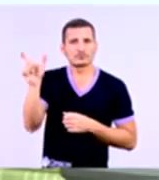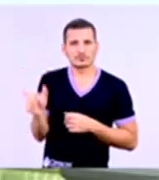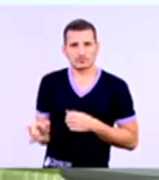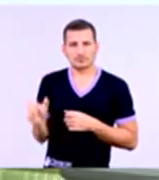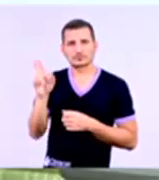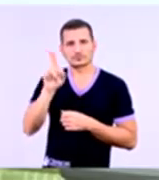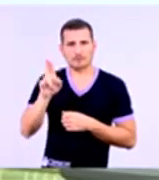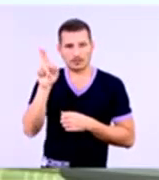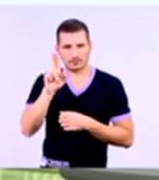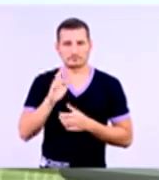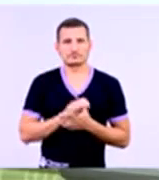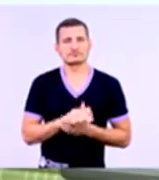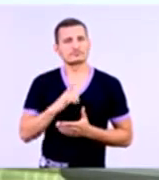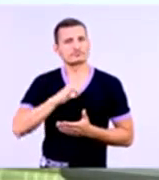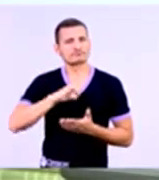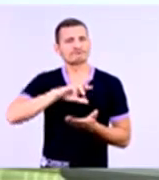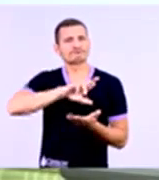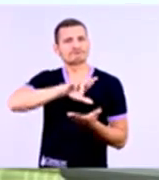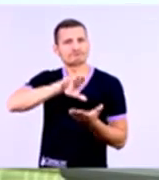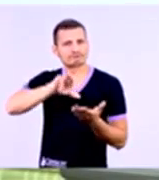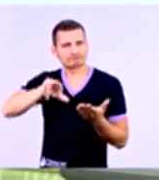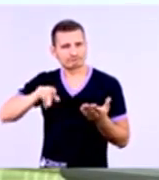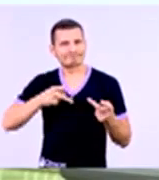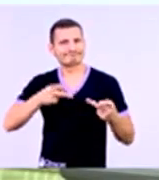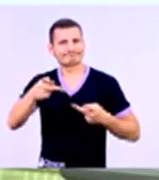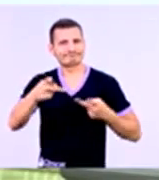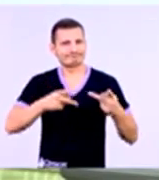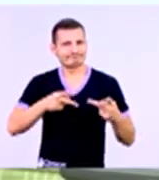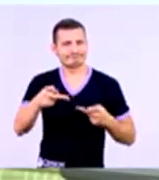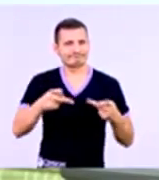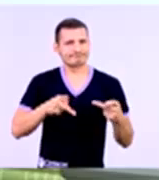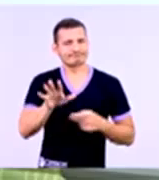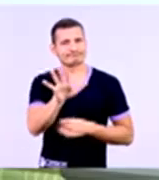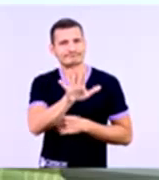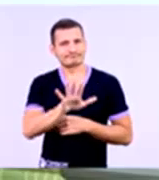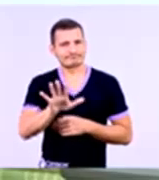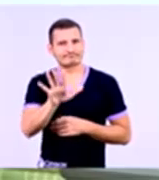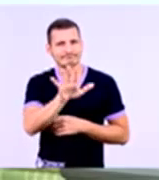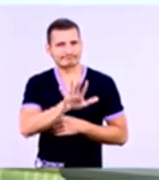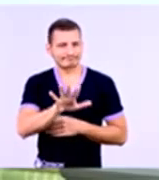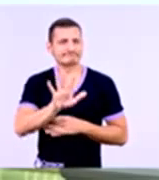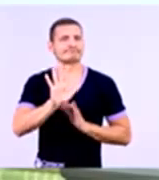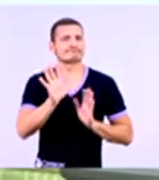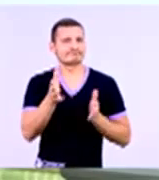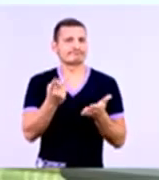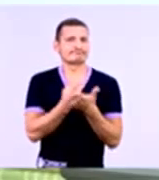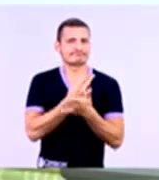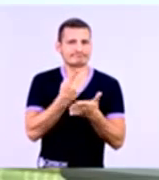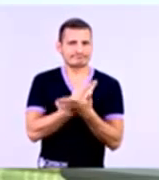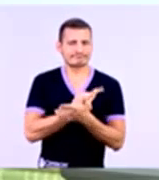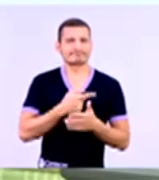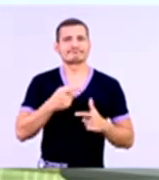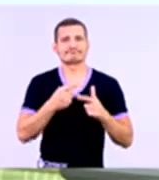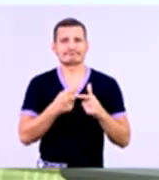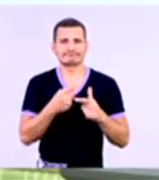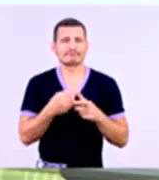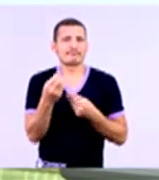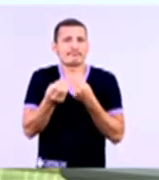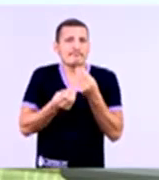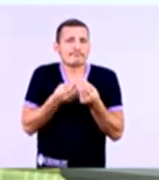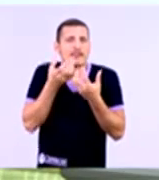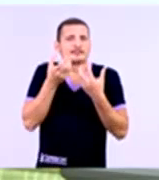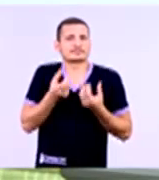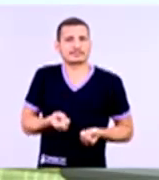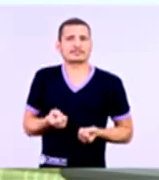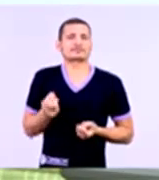Muitos projetos, nós temos muitos casos de interface que deram errado por causa da aceitação do